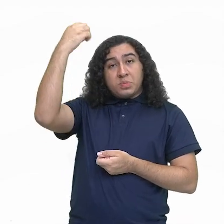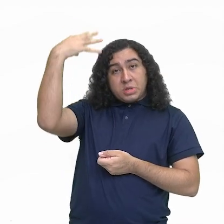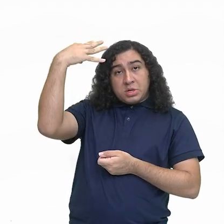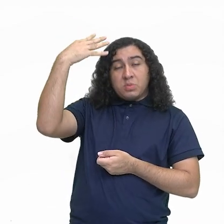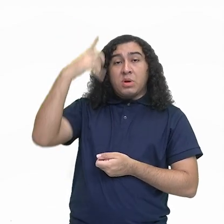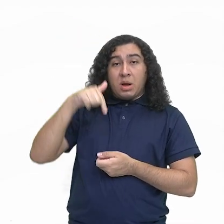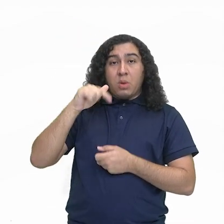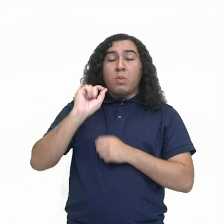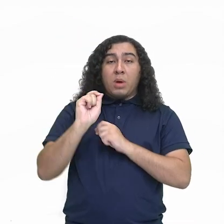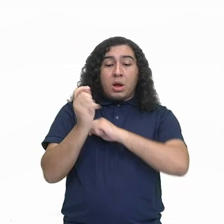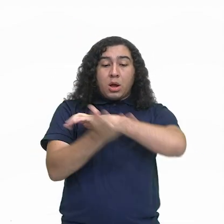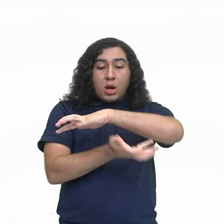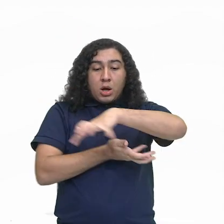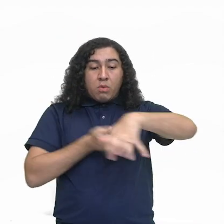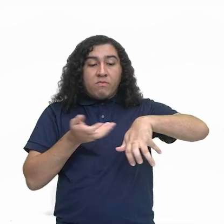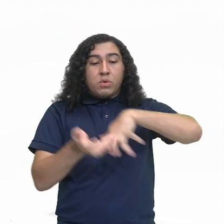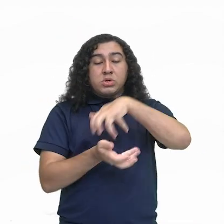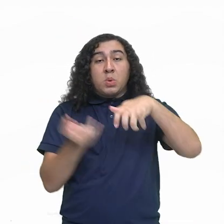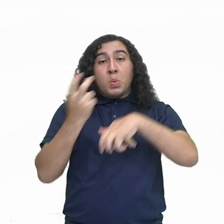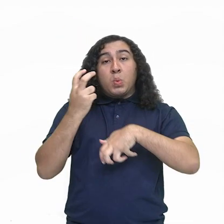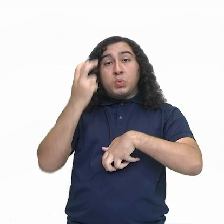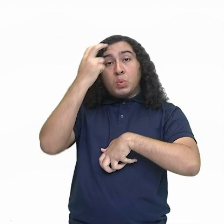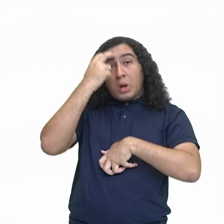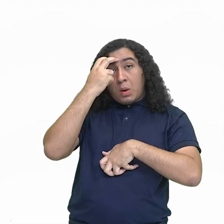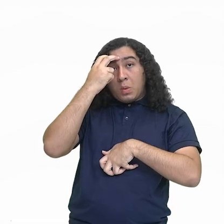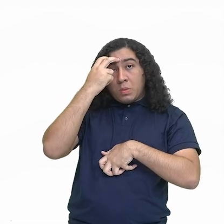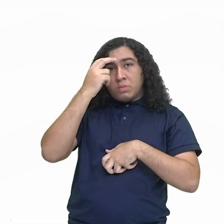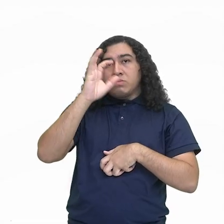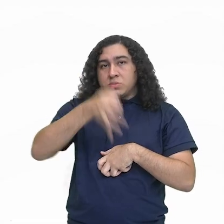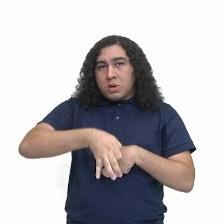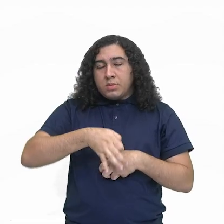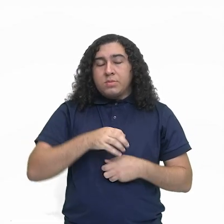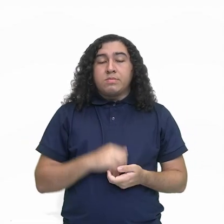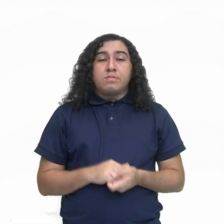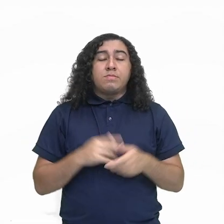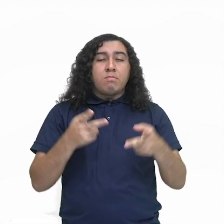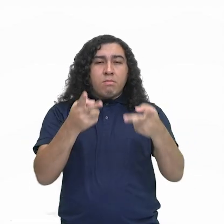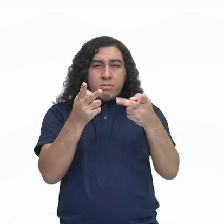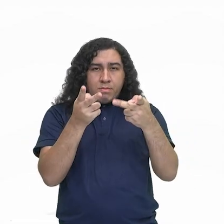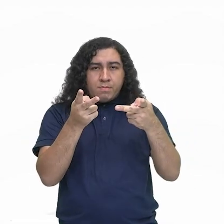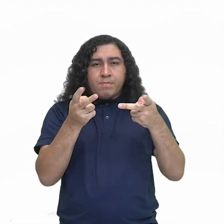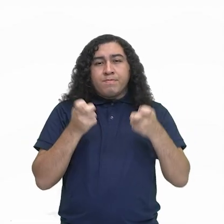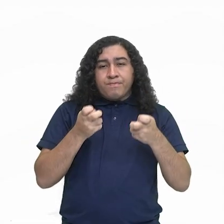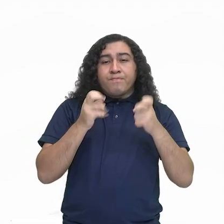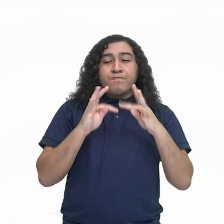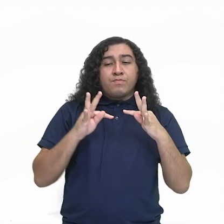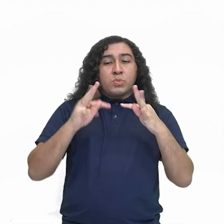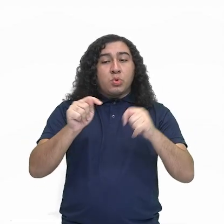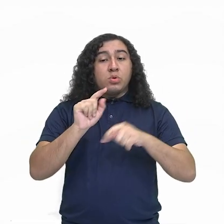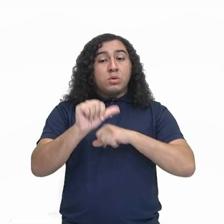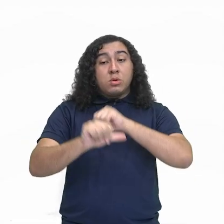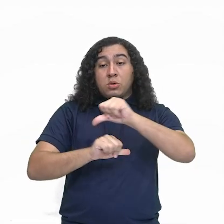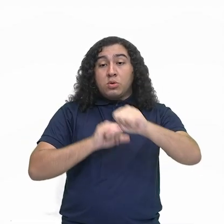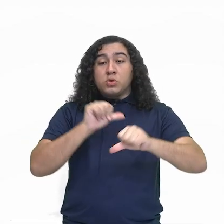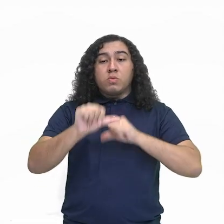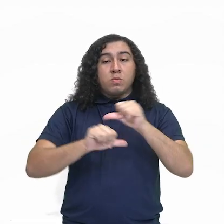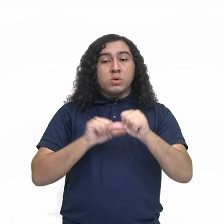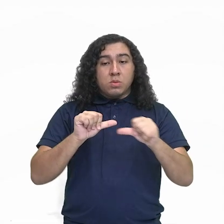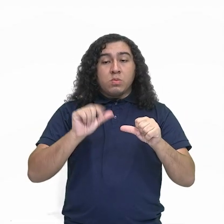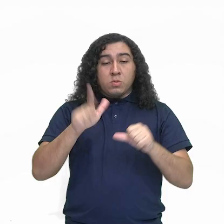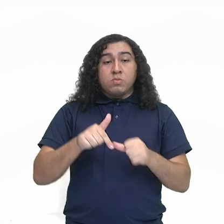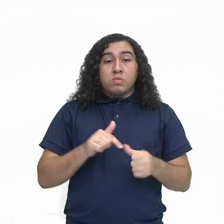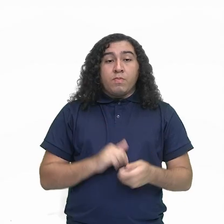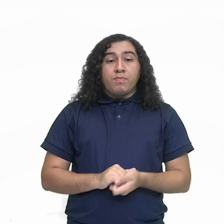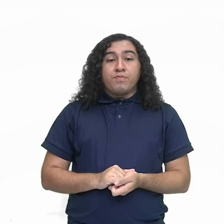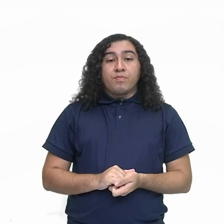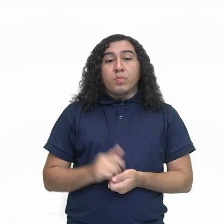que foi uma revolução de cunho cultural, né? Então, vejam que todas essas mudanças, esses movimentos, essas revoluções,